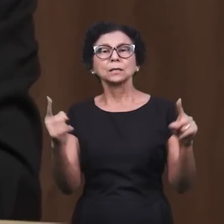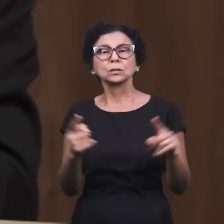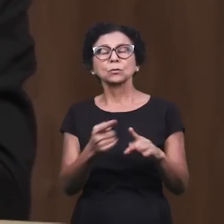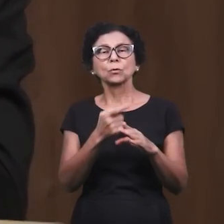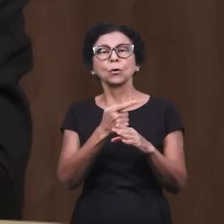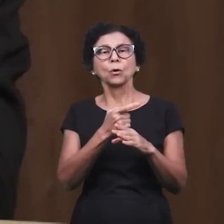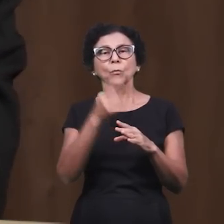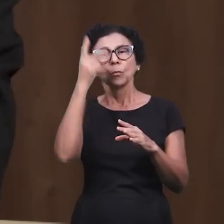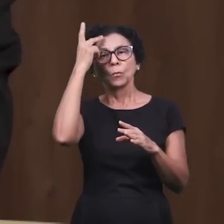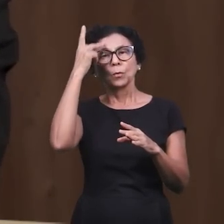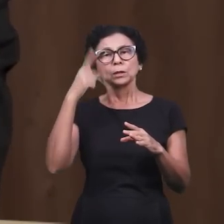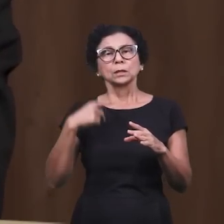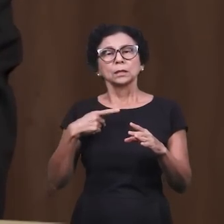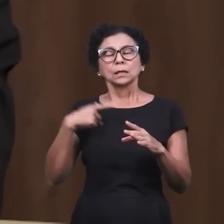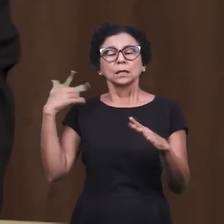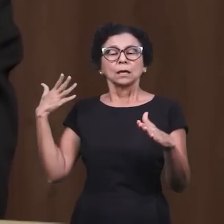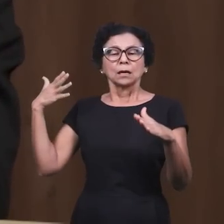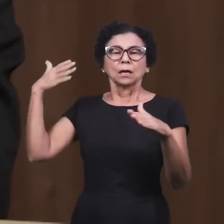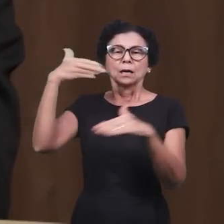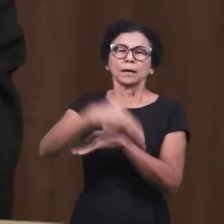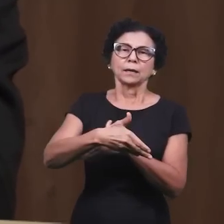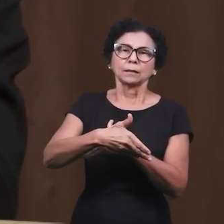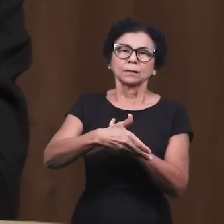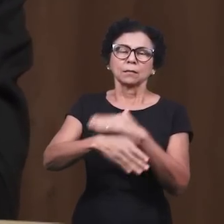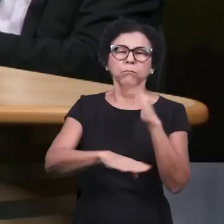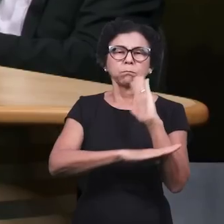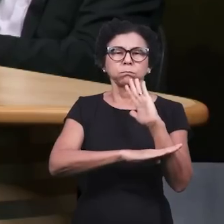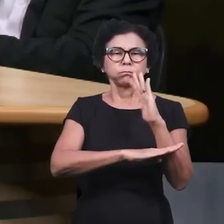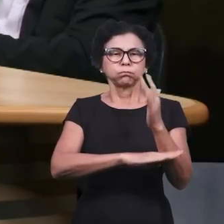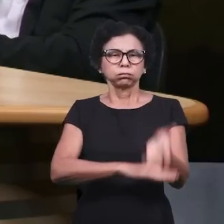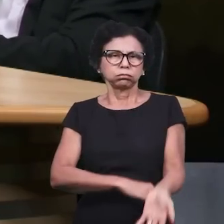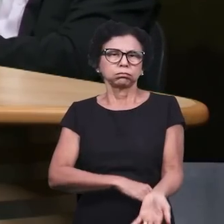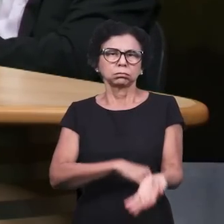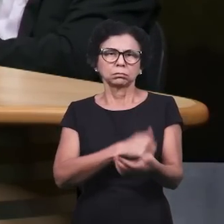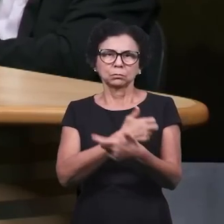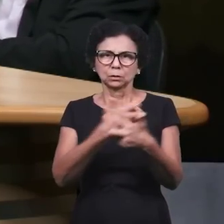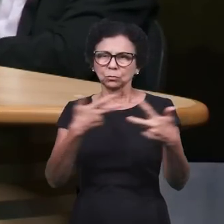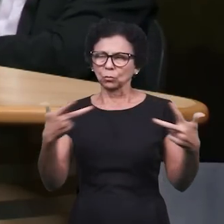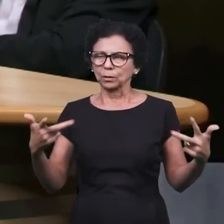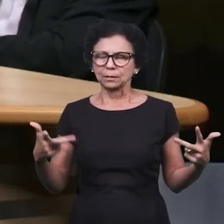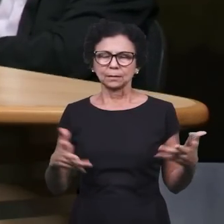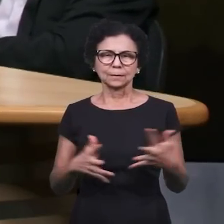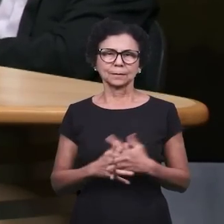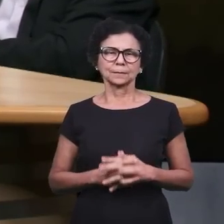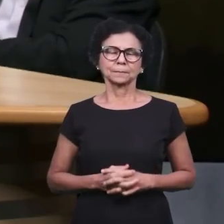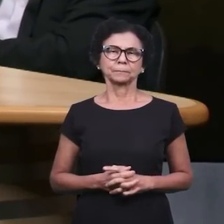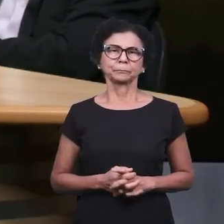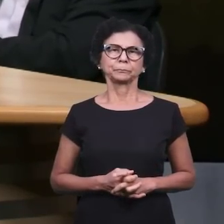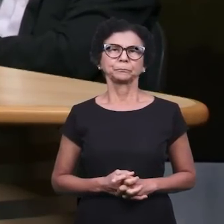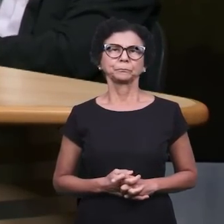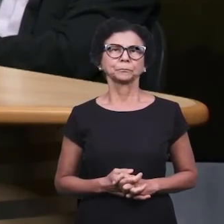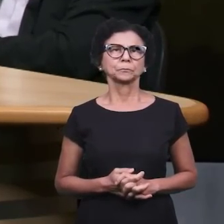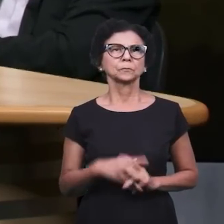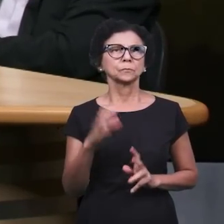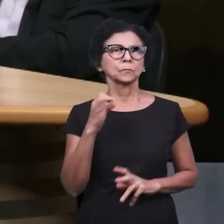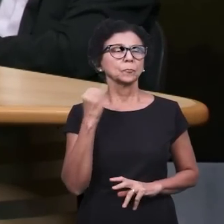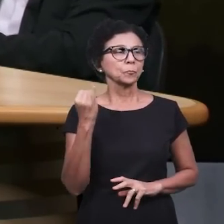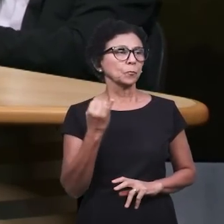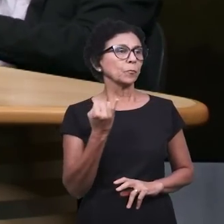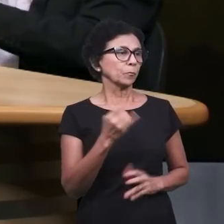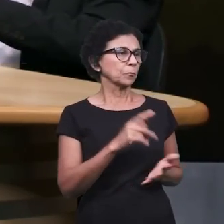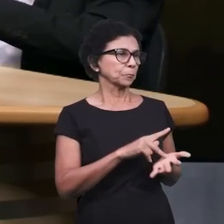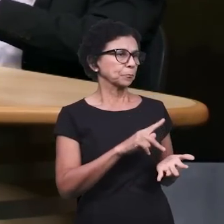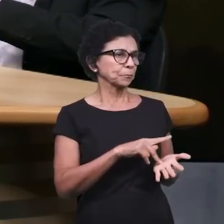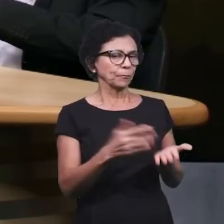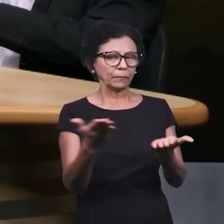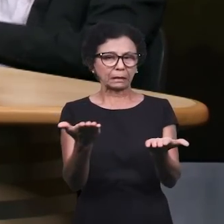caos na natureza Exatamente. e que há essa, né, degradação toda. Perfeito. Então, eu acho que isso é muito importante, né, Rodolfo? Esse equilíbrio